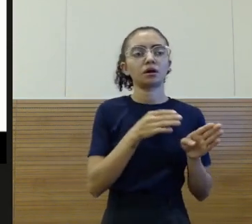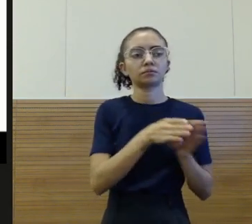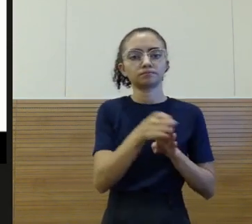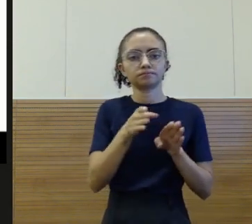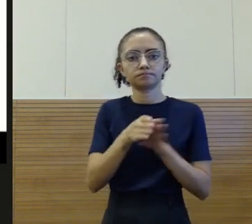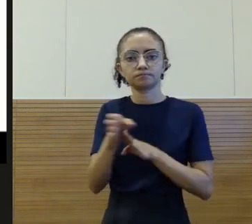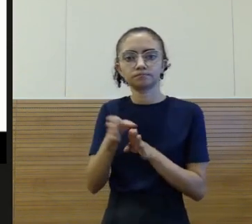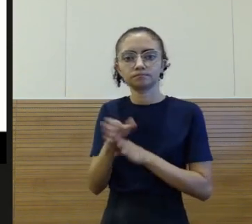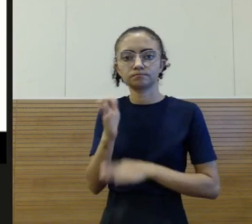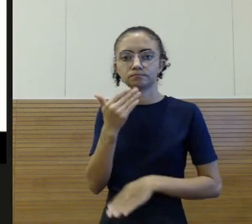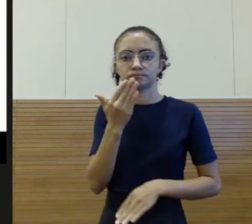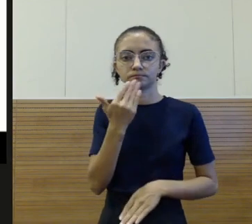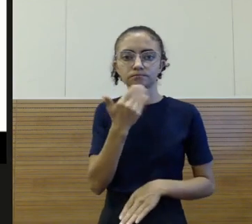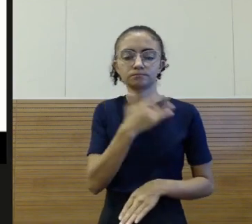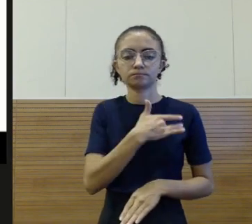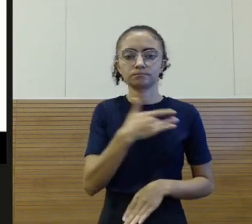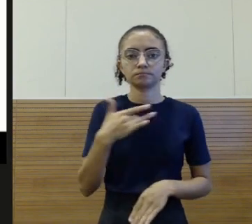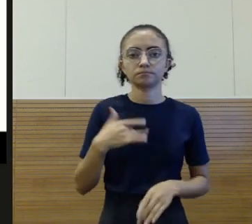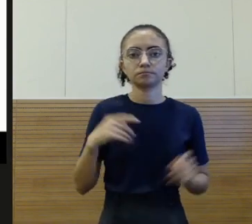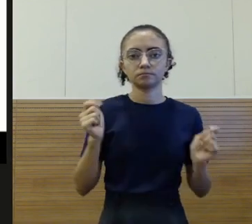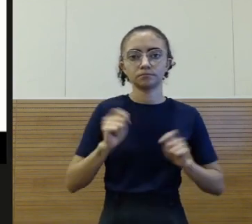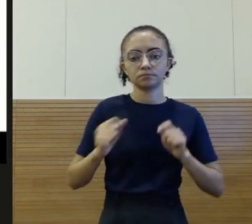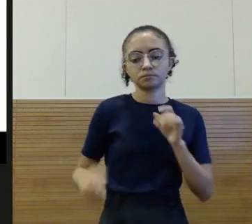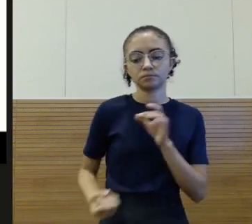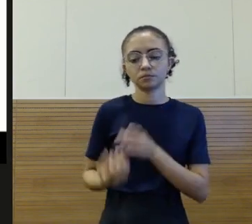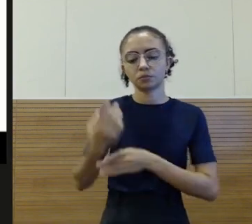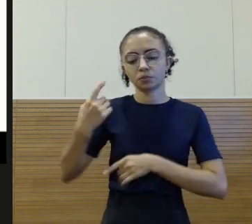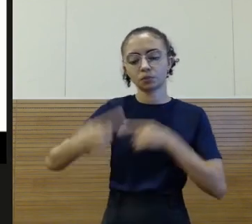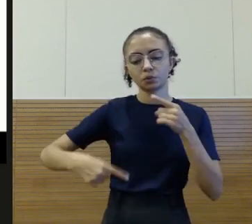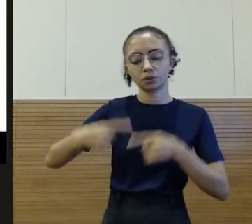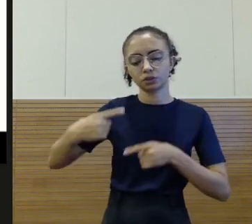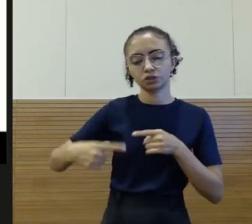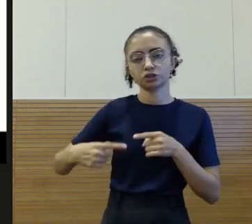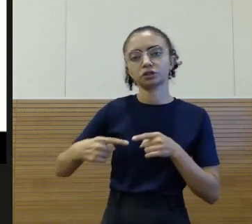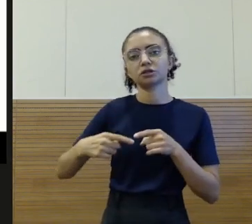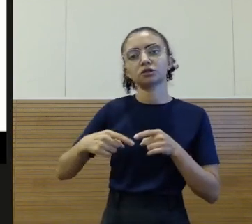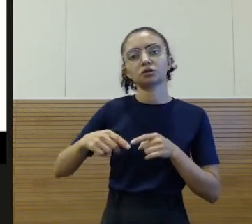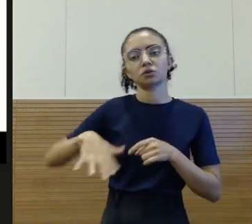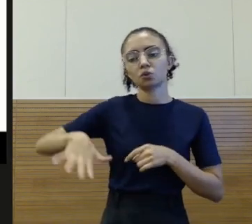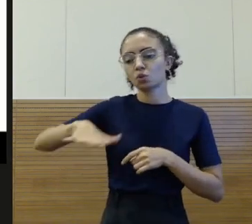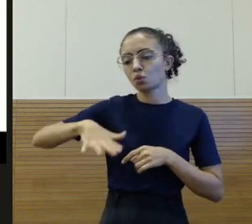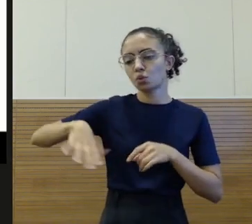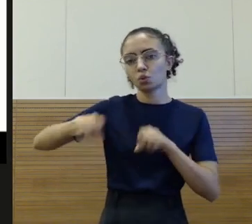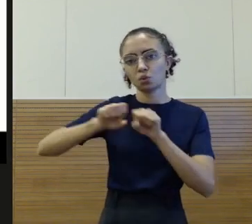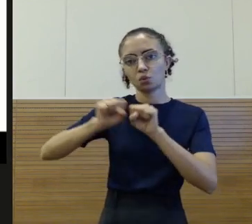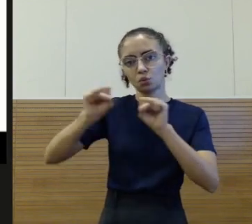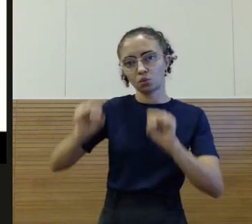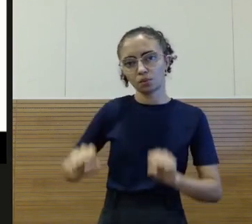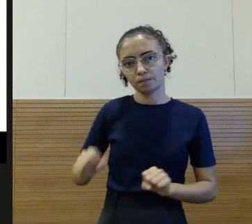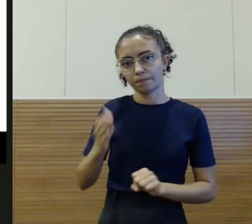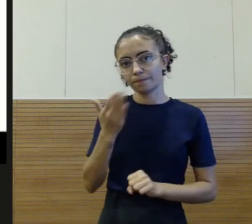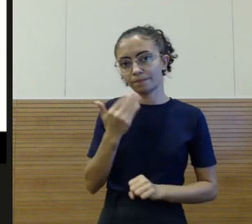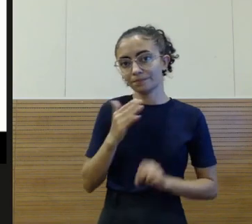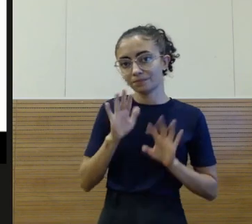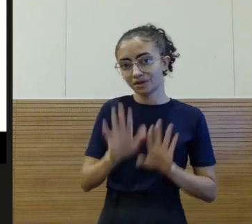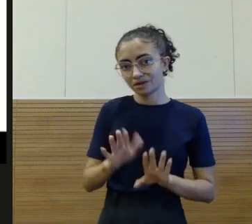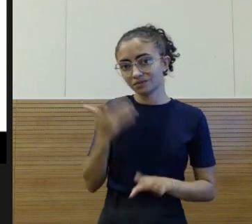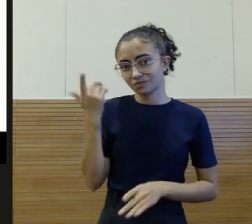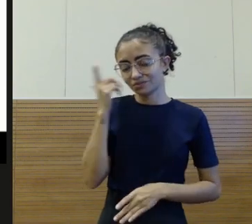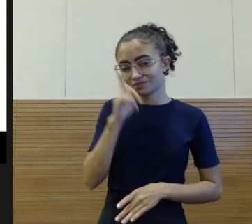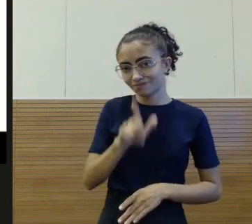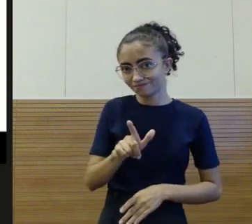sustentáveis, podem formar políticas e programas em todo o sistema alimentar. Mas, para poder conseguir